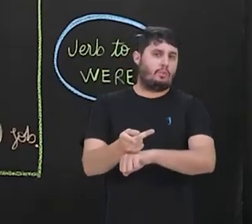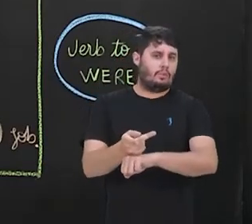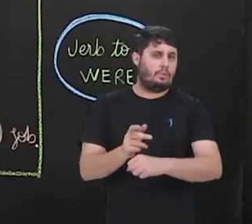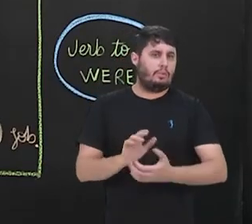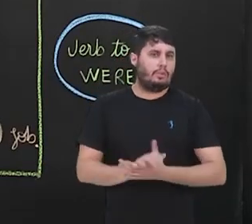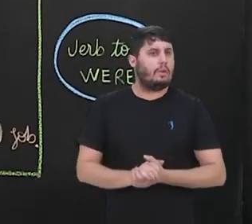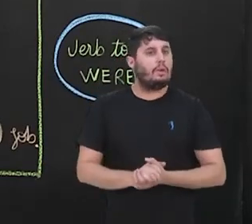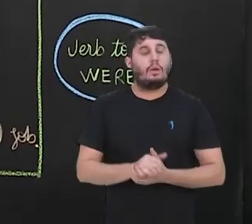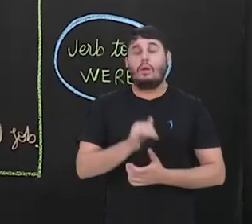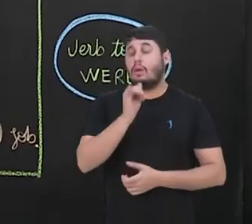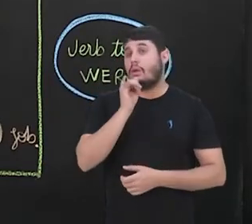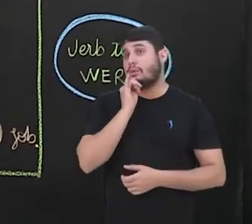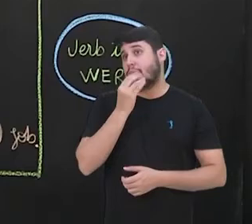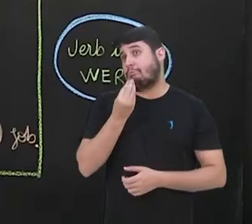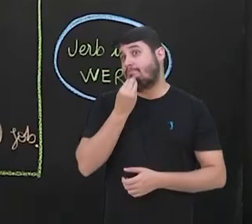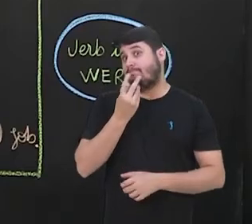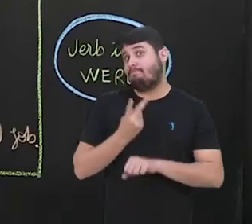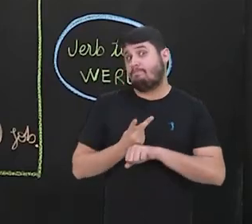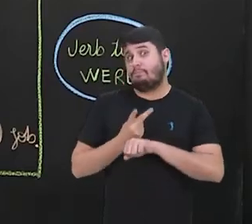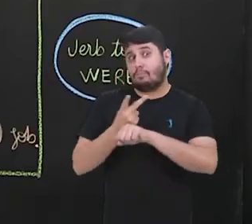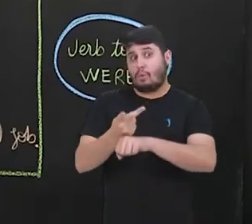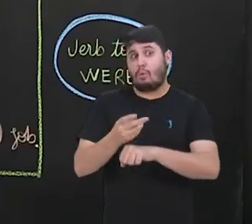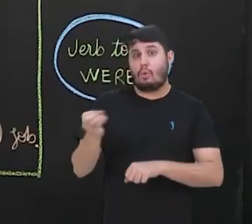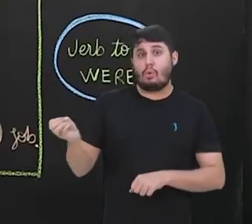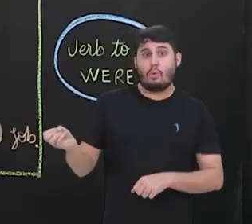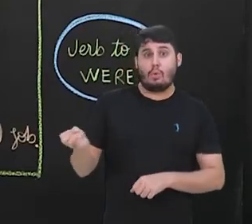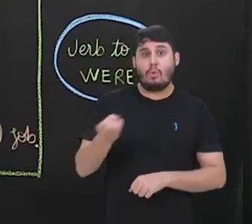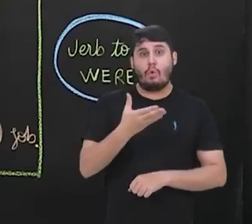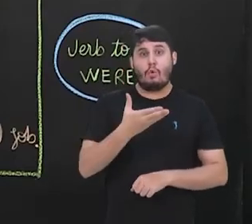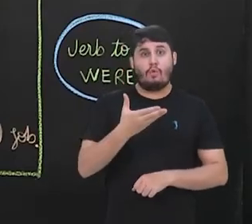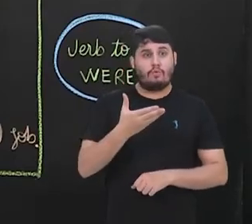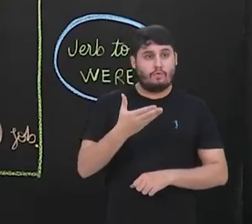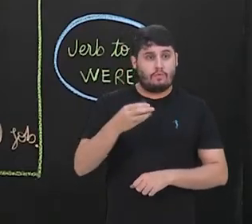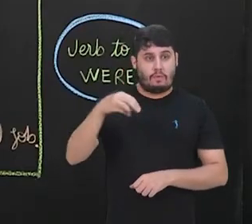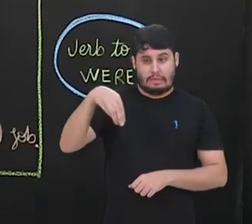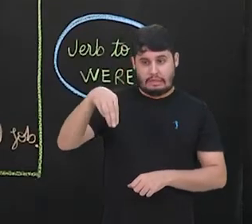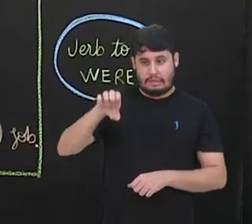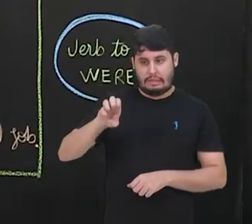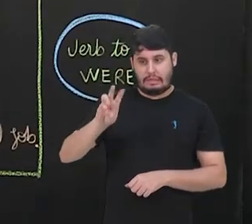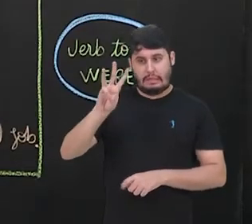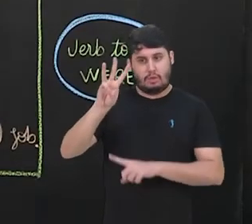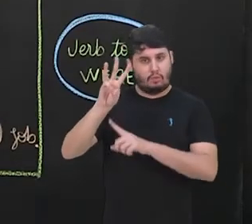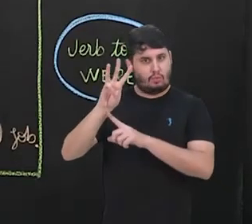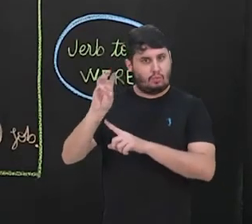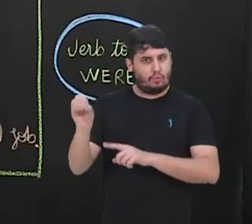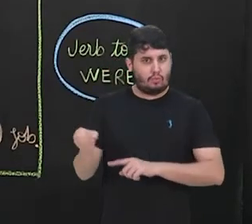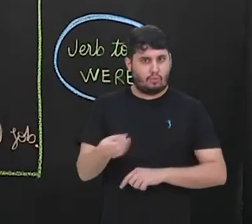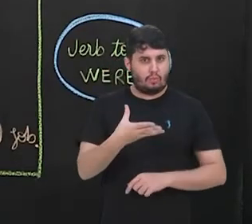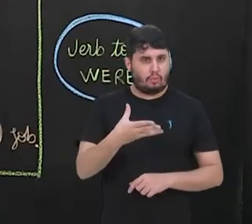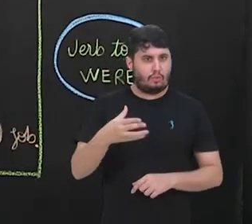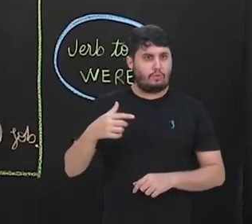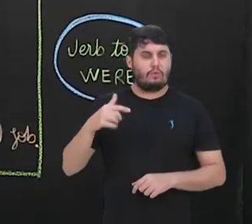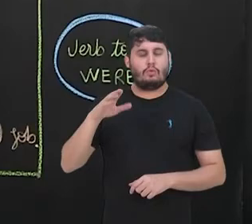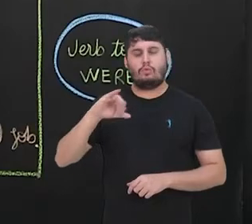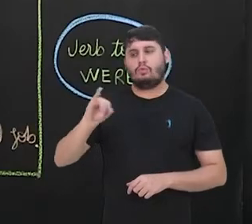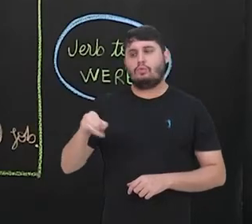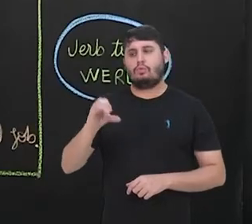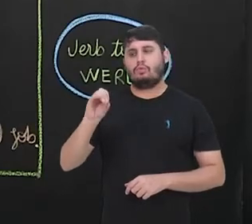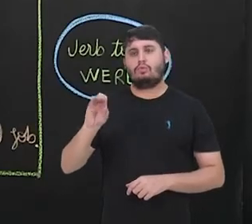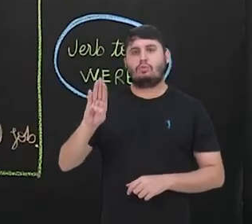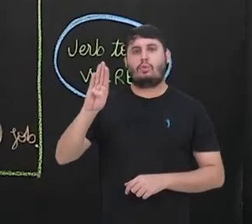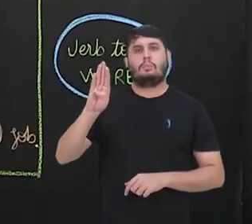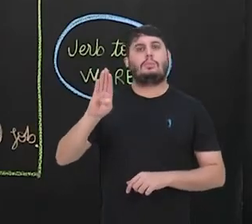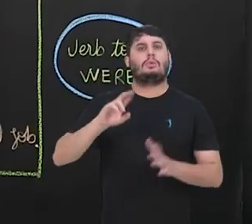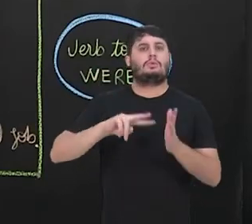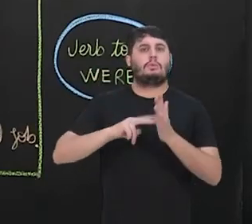eu procuraria um novo emprego. Provavelmente, essa pessoa não está indo muito bem no trabalho, e aí você vira e fala,